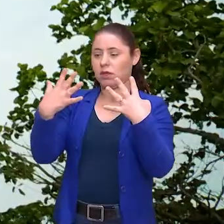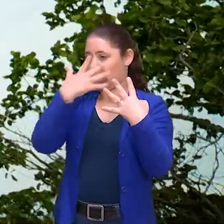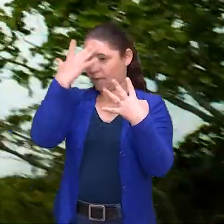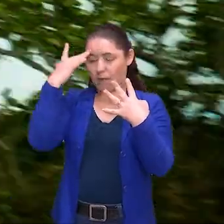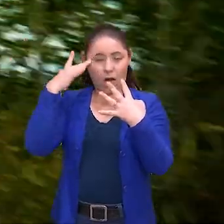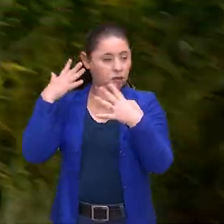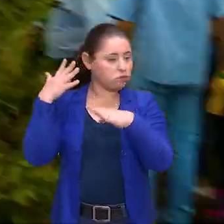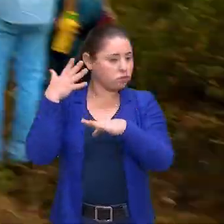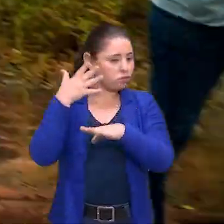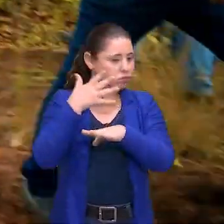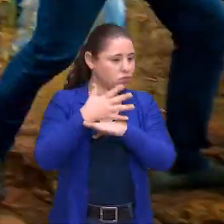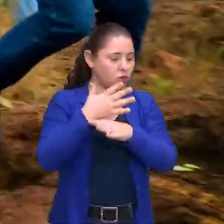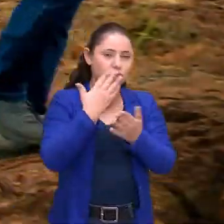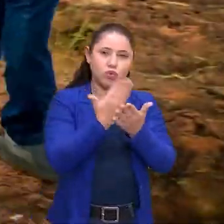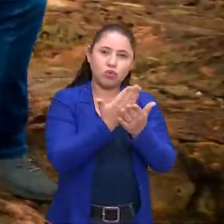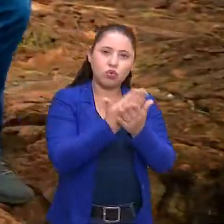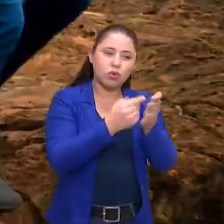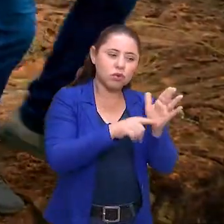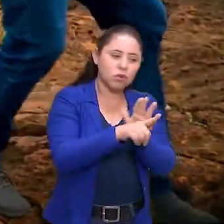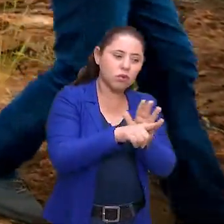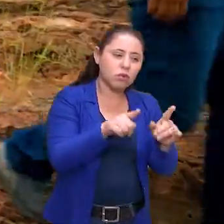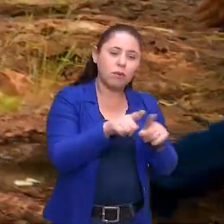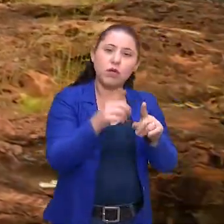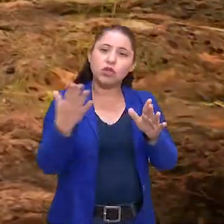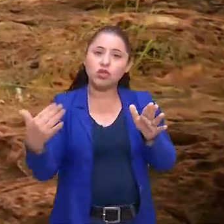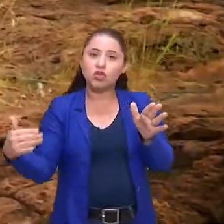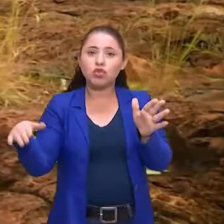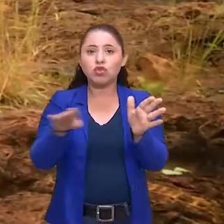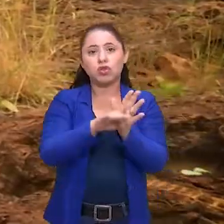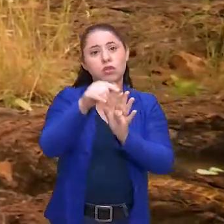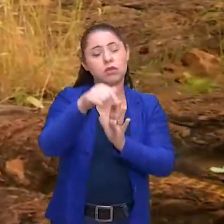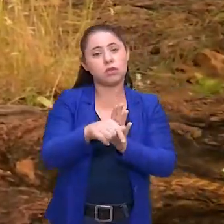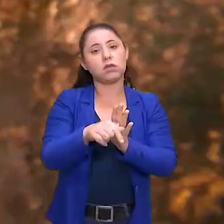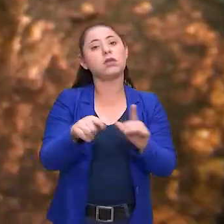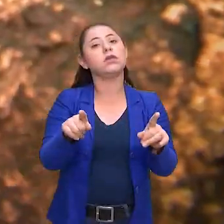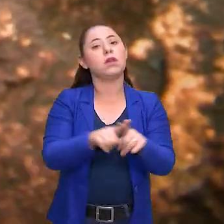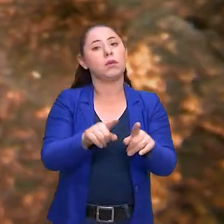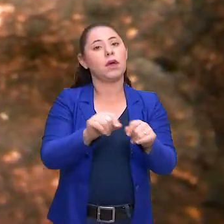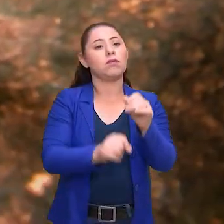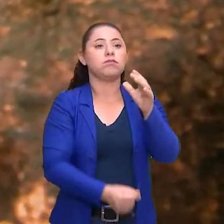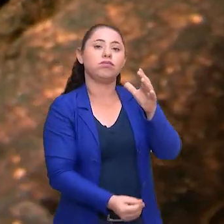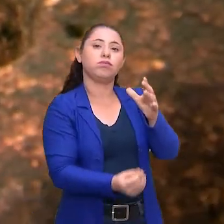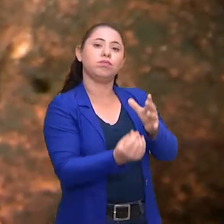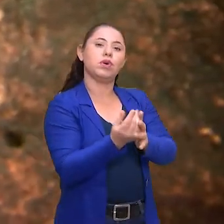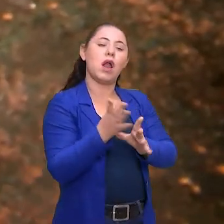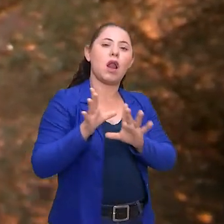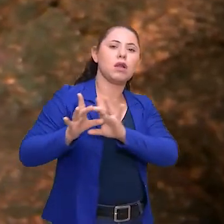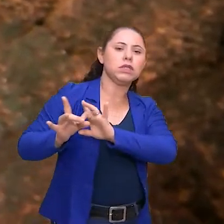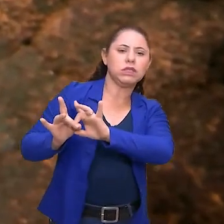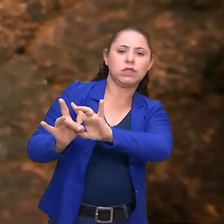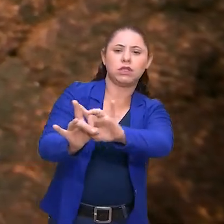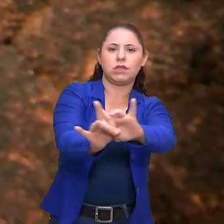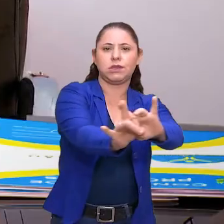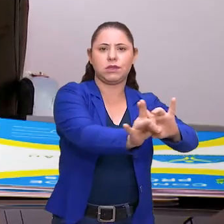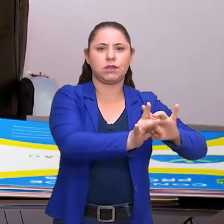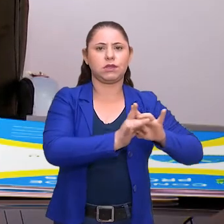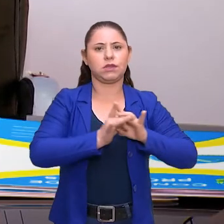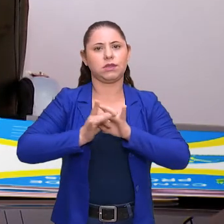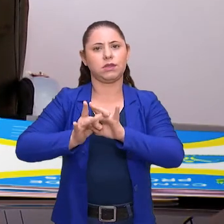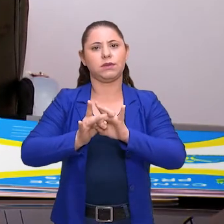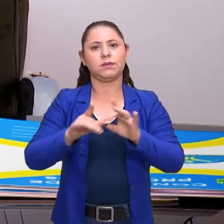atraindo estudiosos e fazendo com que pessoas cheguem aqui e produzam uma